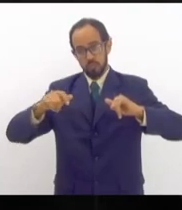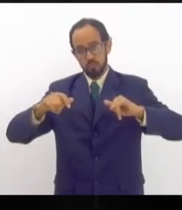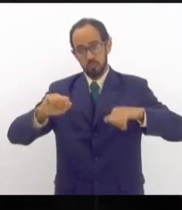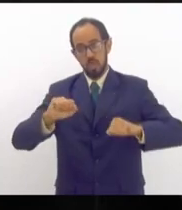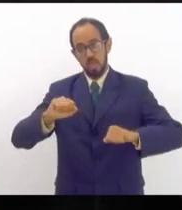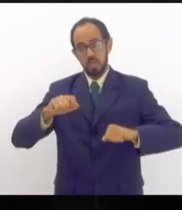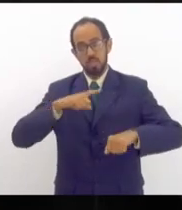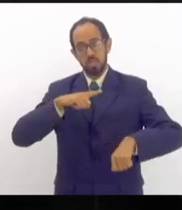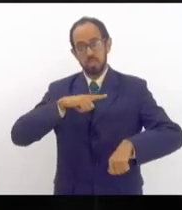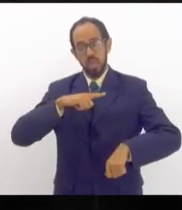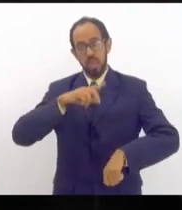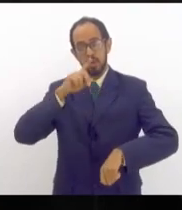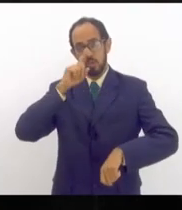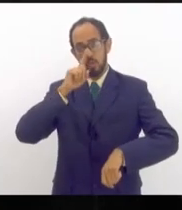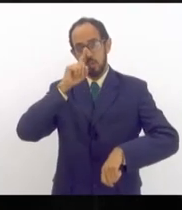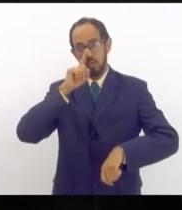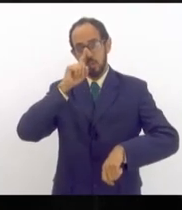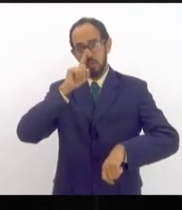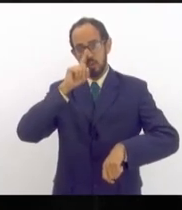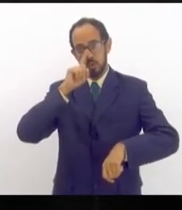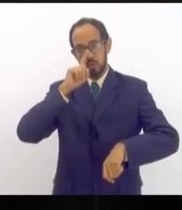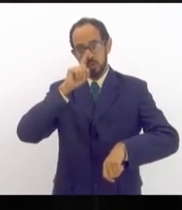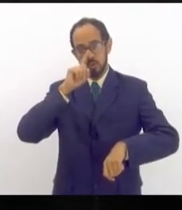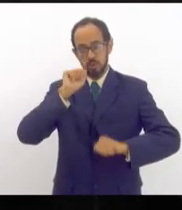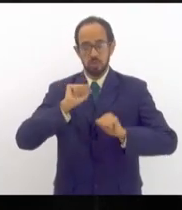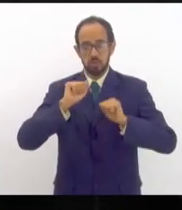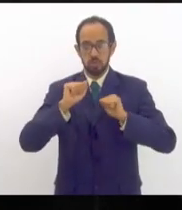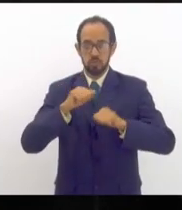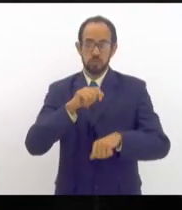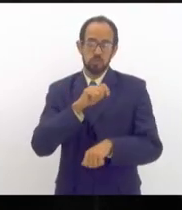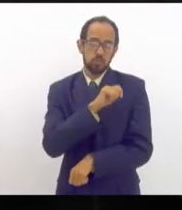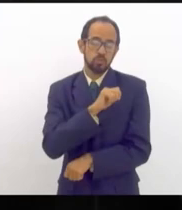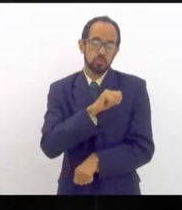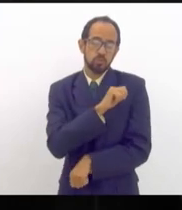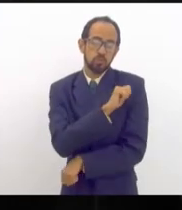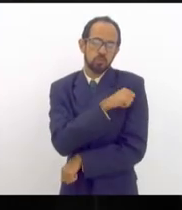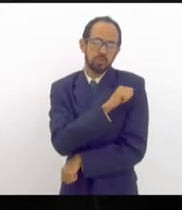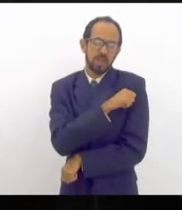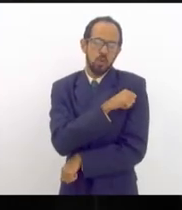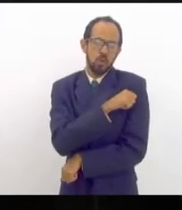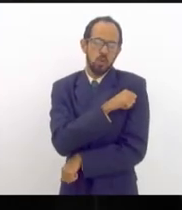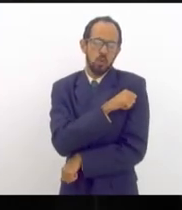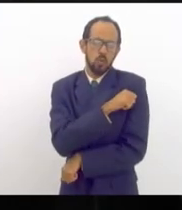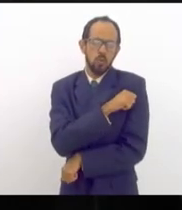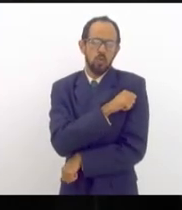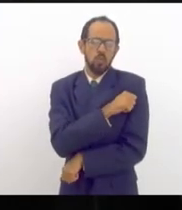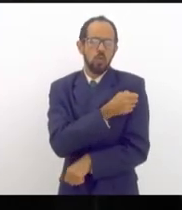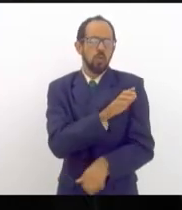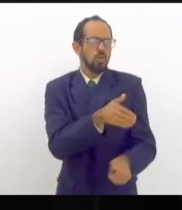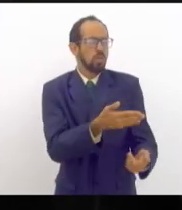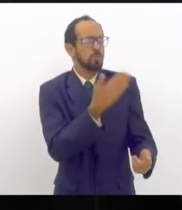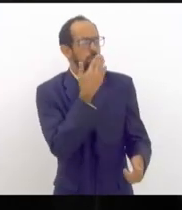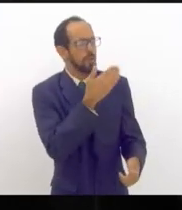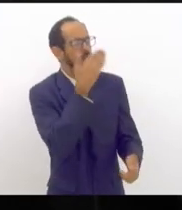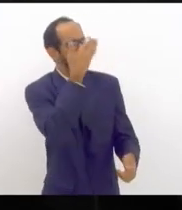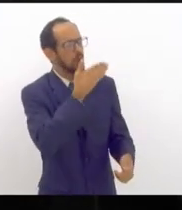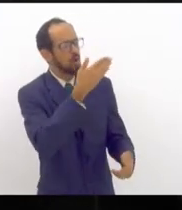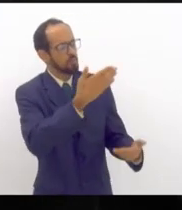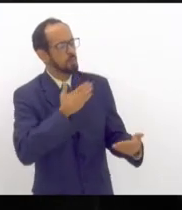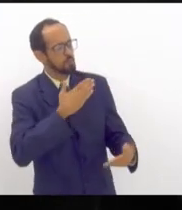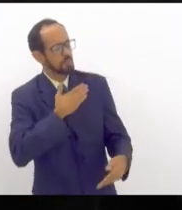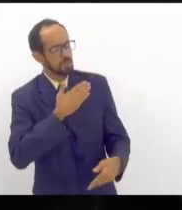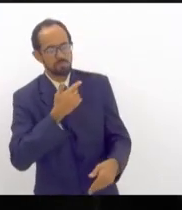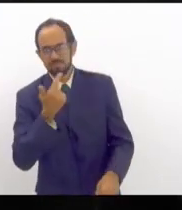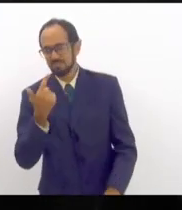risco de tem possibilidade de risco fiscal demonstra não demonstra risco fiscal